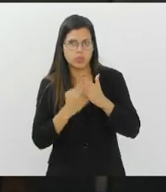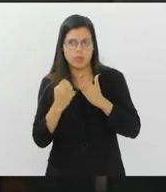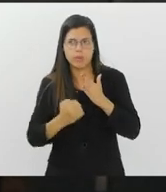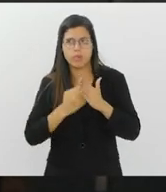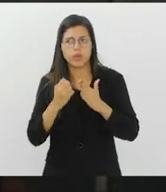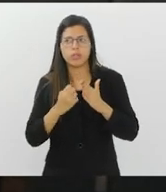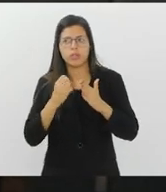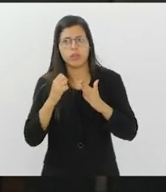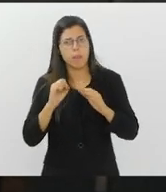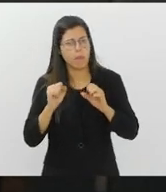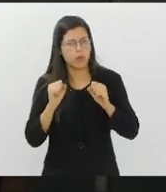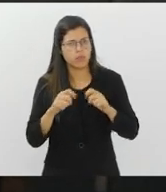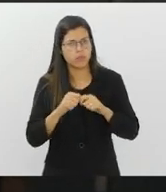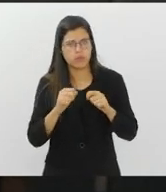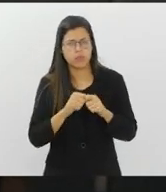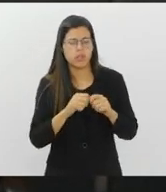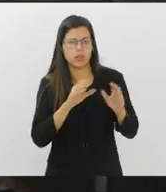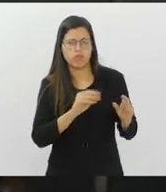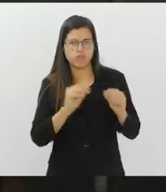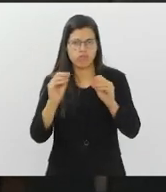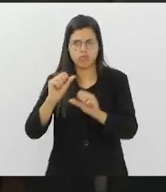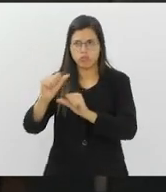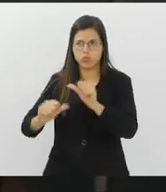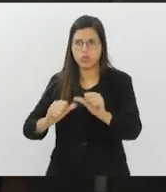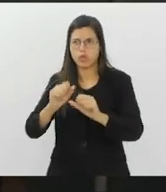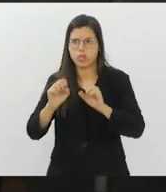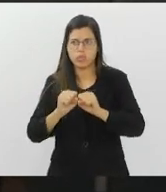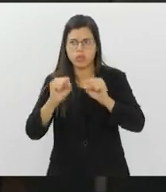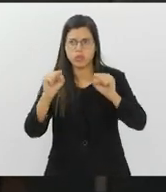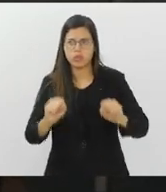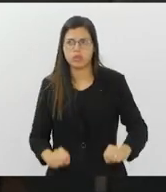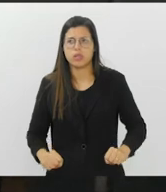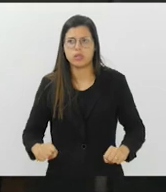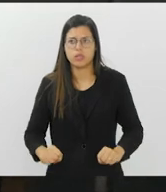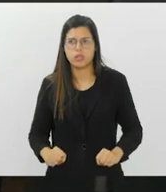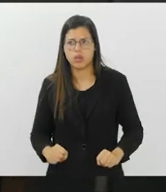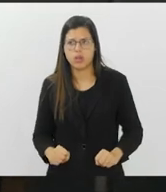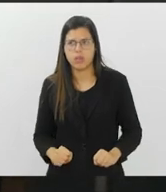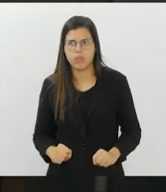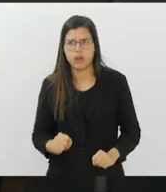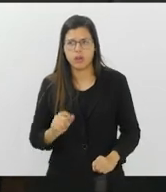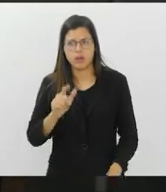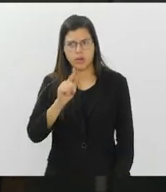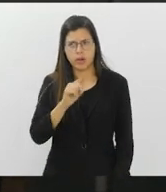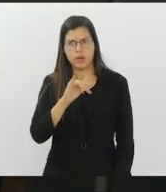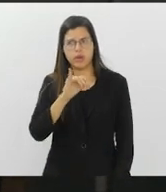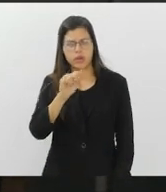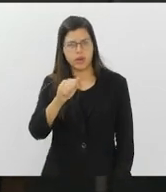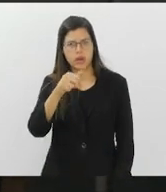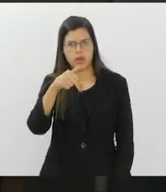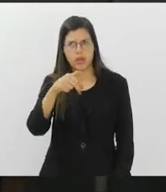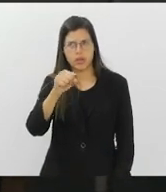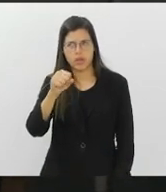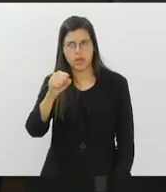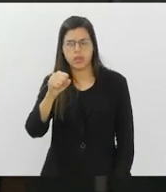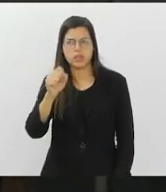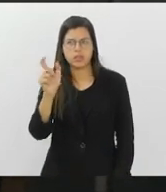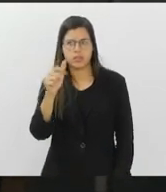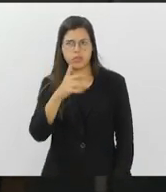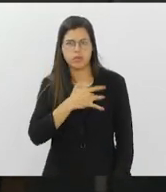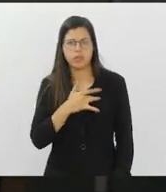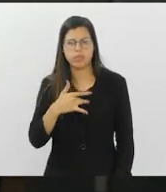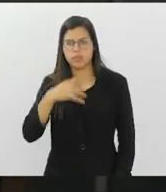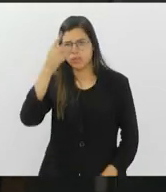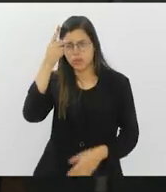plano de saúde de fazer essa migração através de um sistema que é o Guia ANS de Planos, em que o beneficiário entra nesse